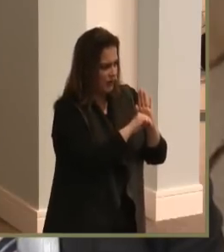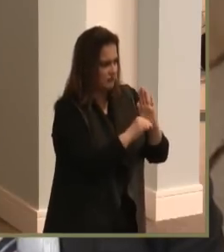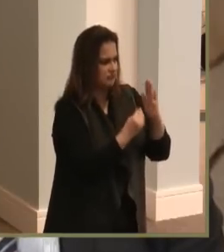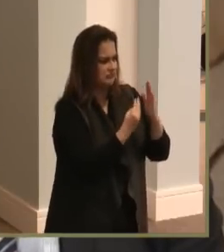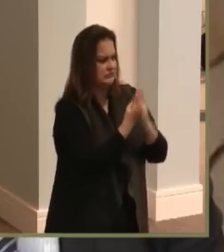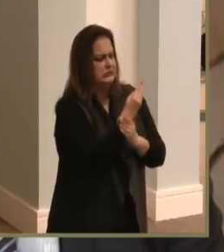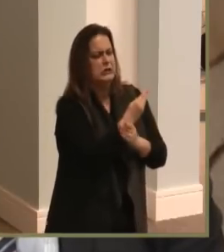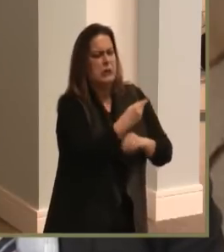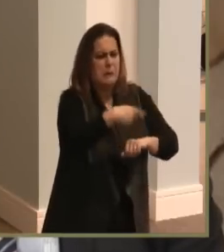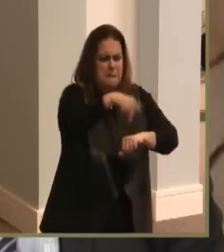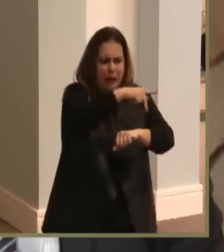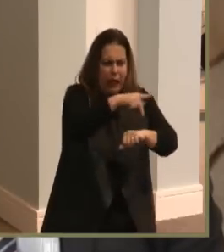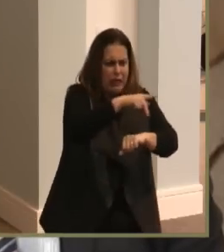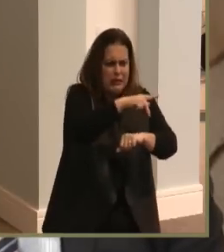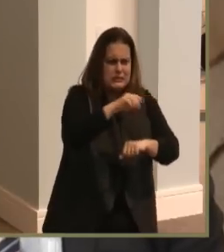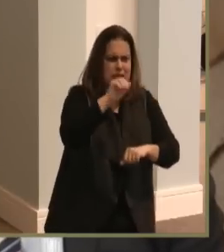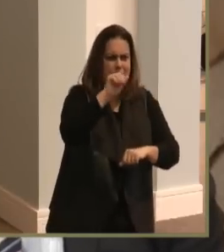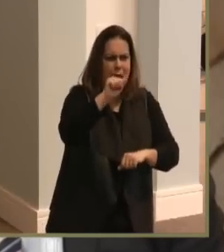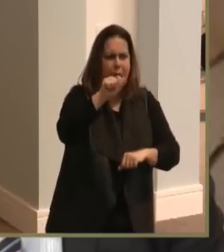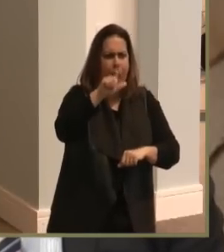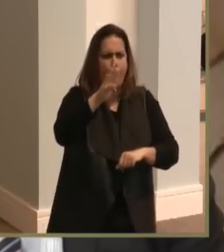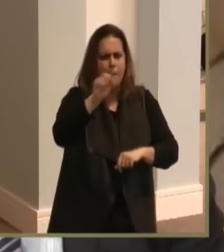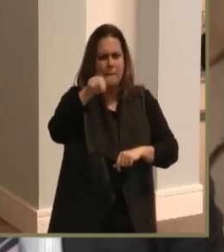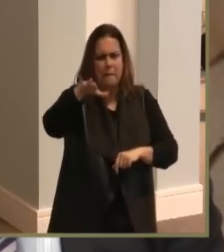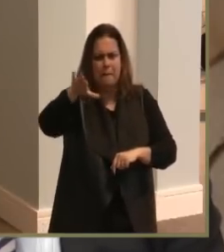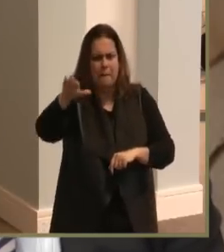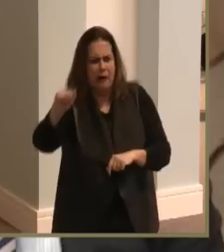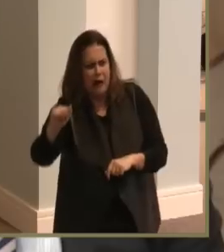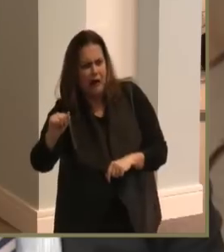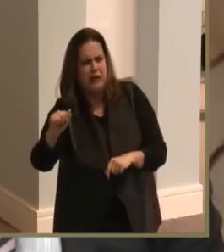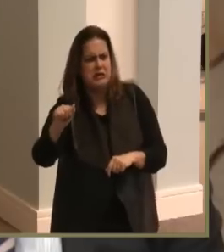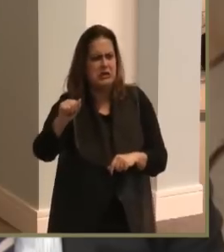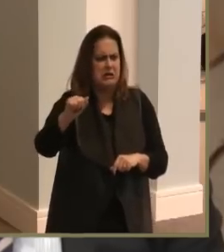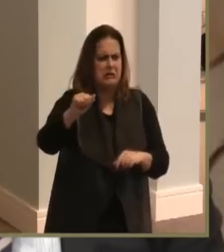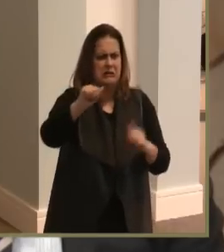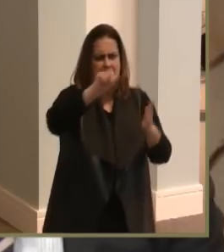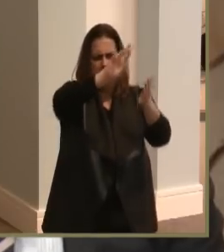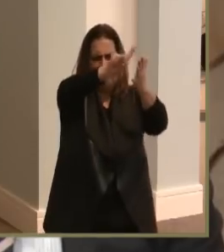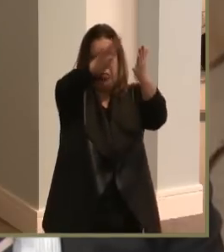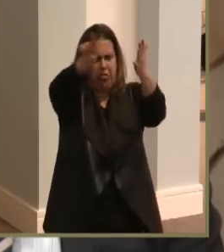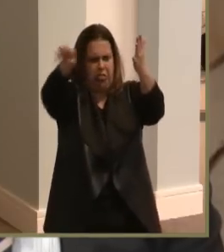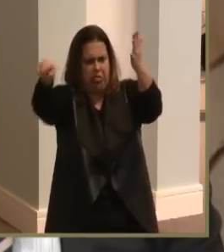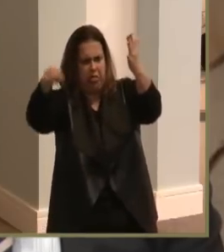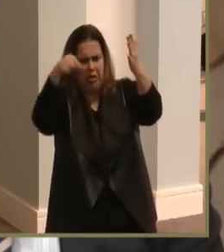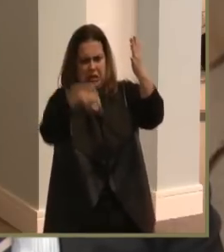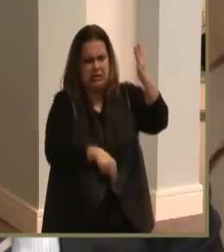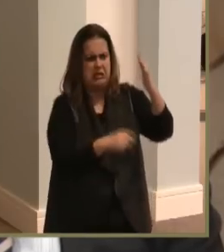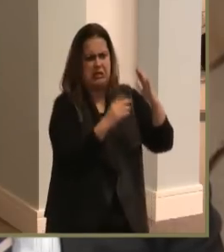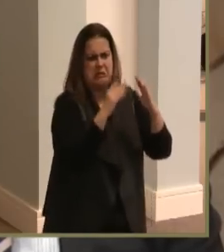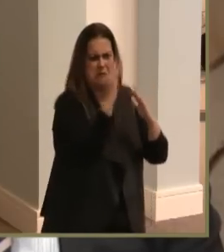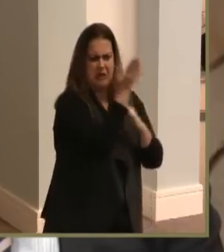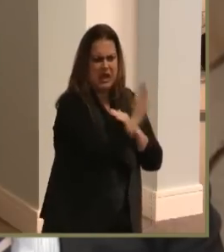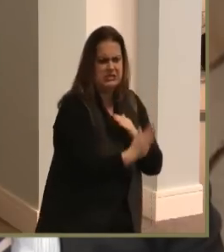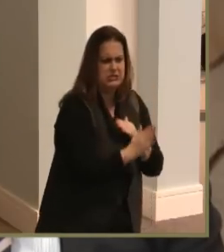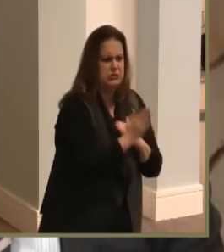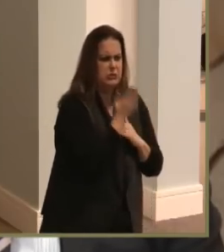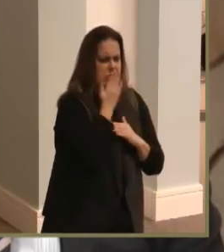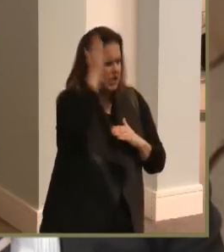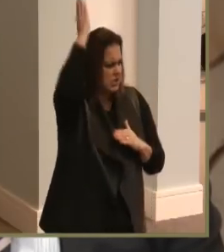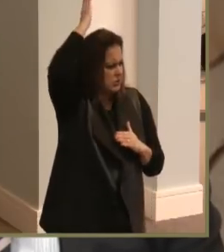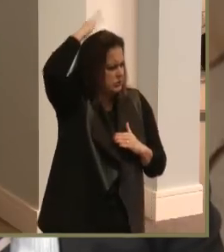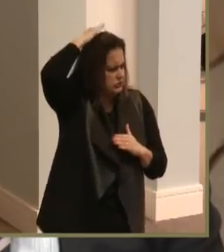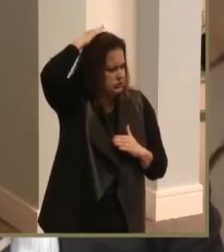Haiti, Sul da Ásia, Ucrânia, Espanha, Peru, Tailândia e no Brasil algumas tribos indígenas e outros projetos que nós temos